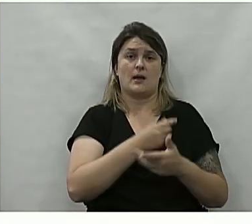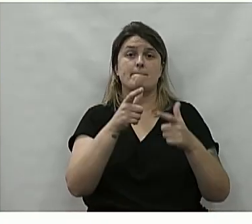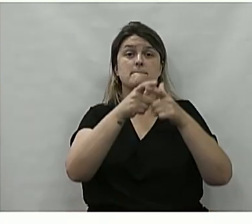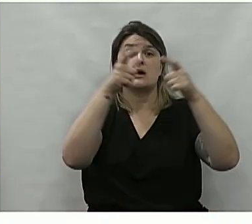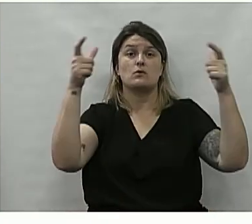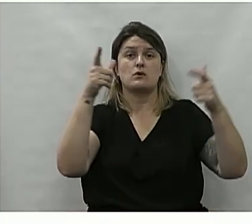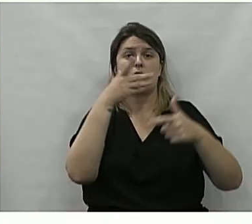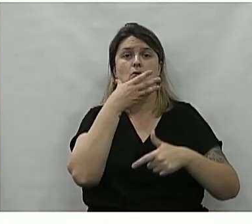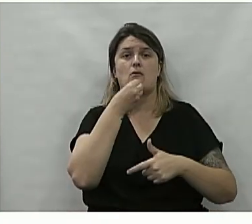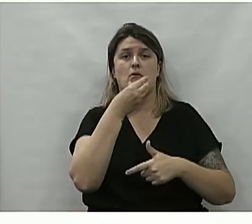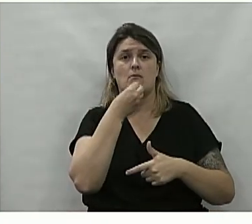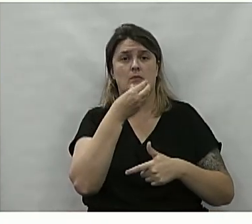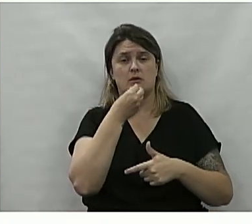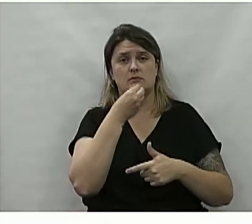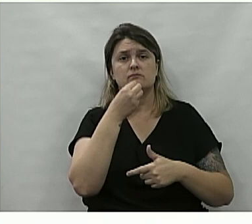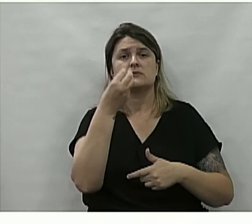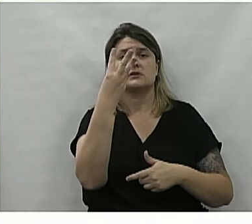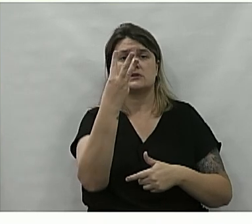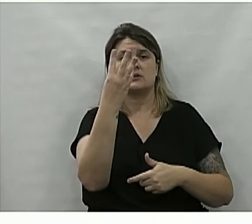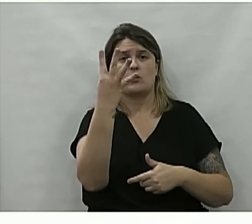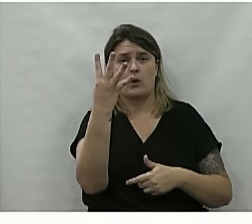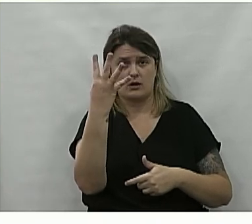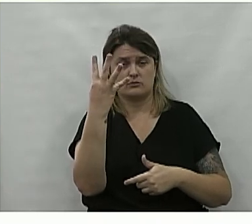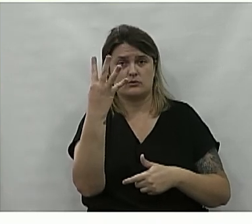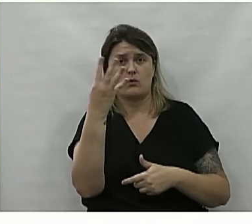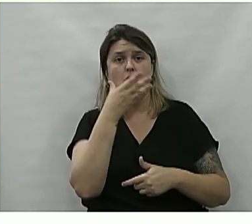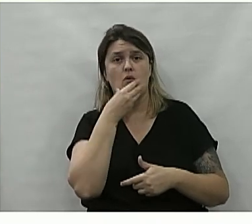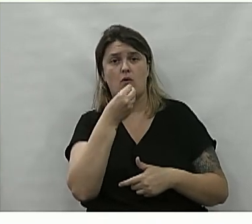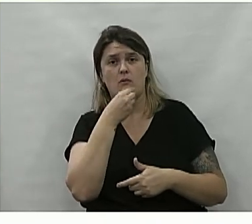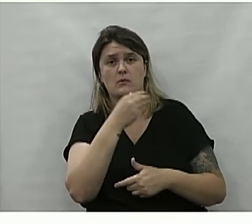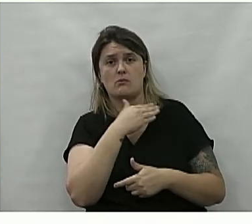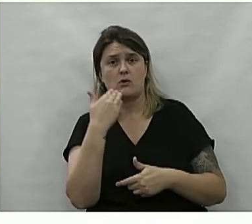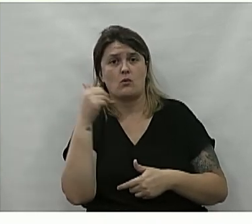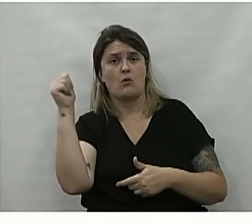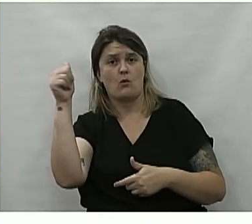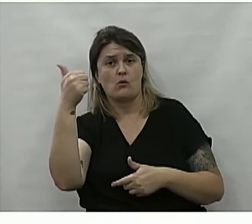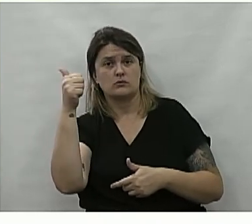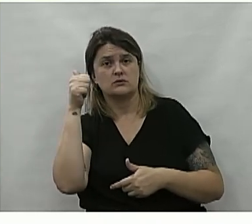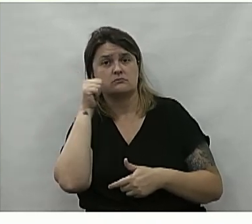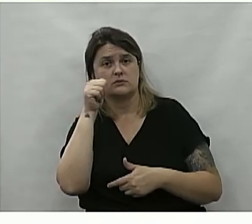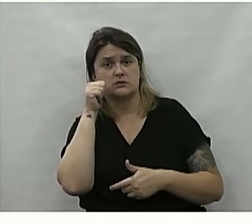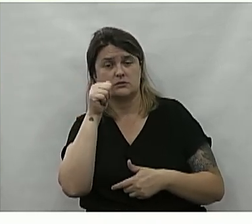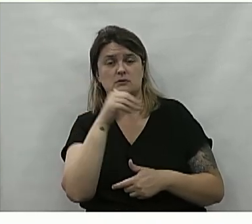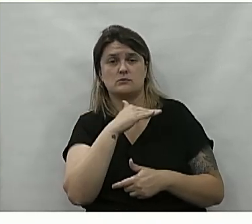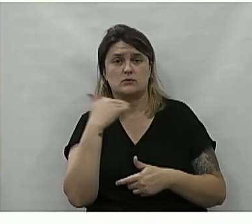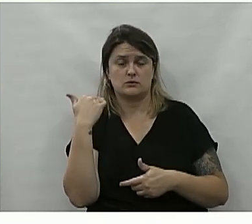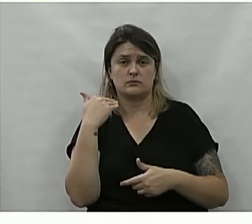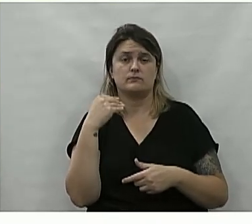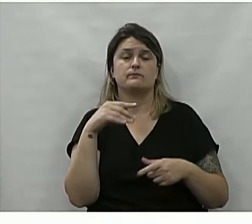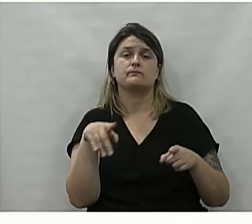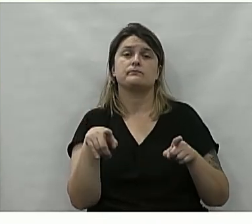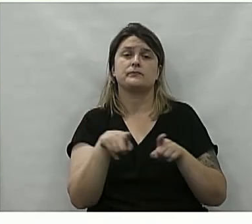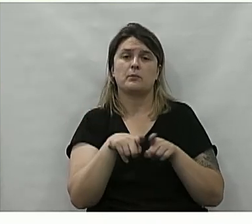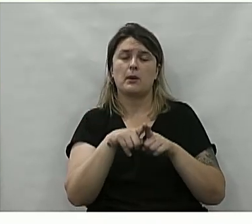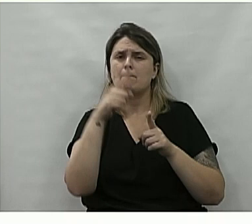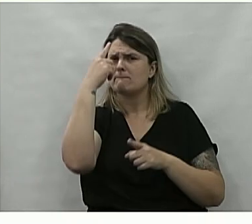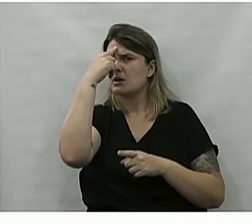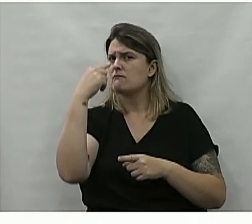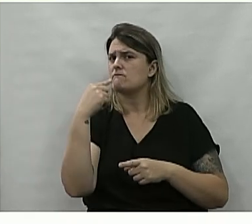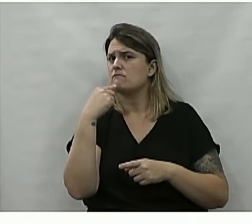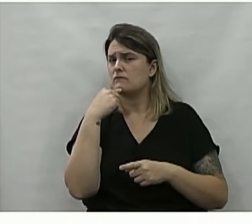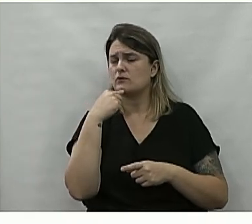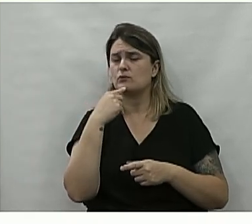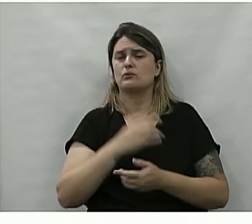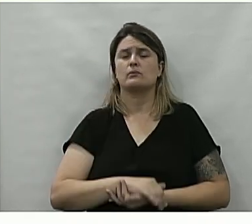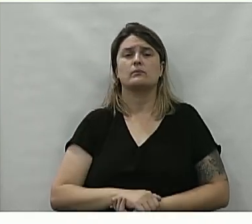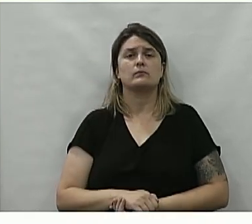São homens 34 Das 45 E 11 Feminino E também Todo o perfil Demográfico